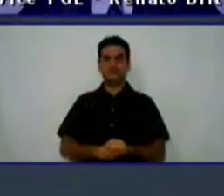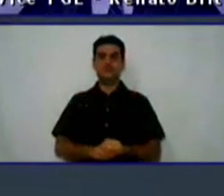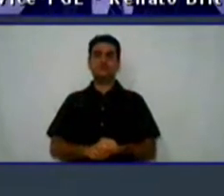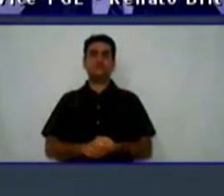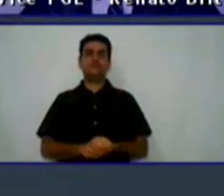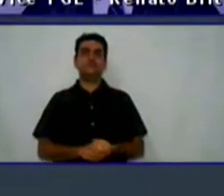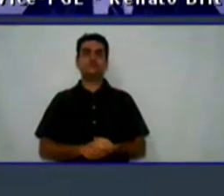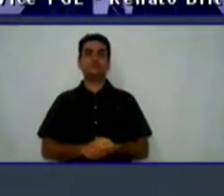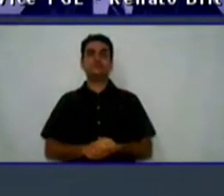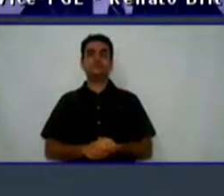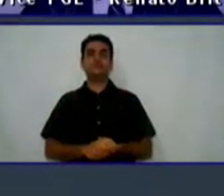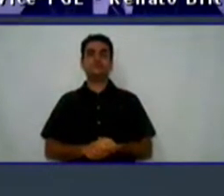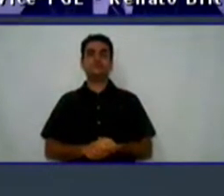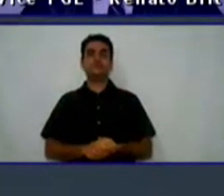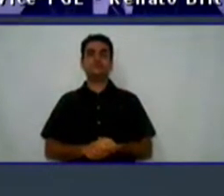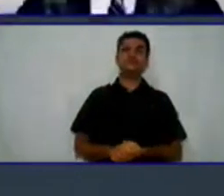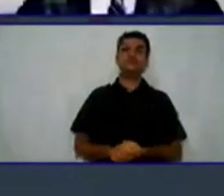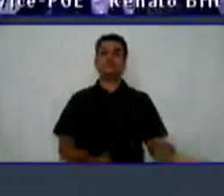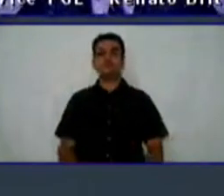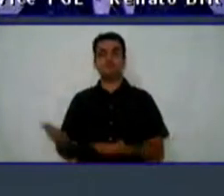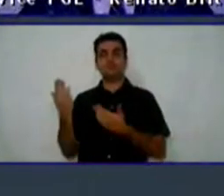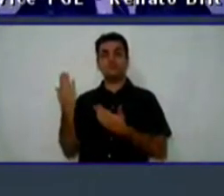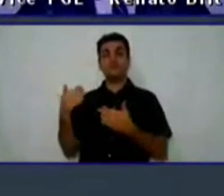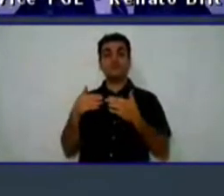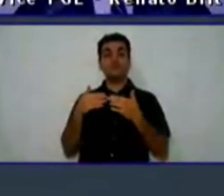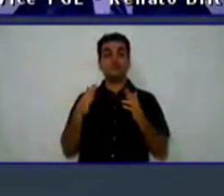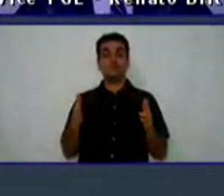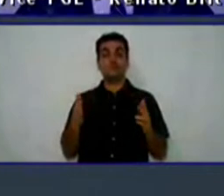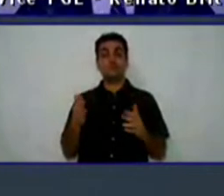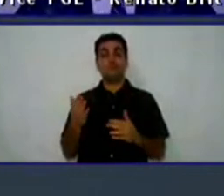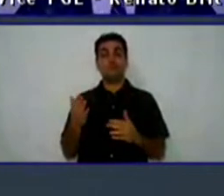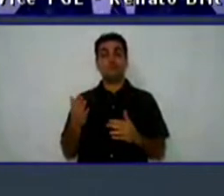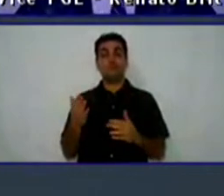Assim sendo, concedo então a palavra inicialmente